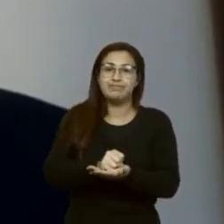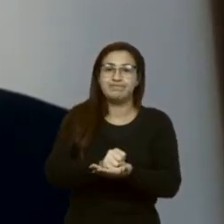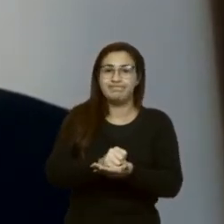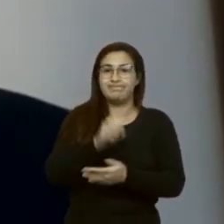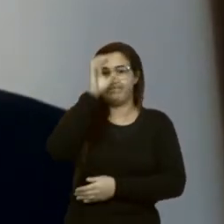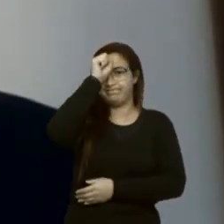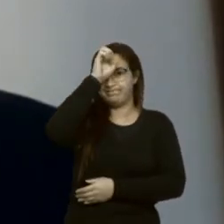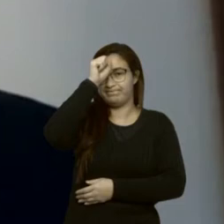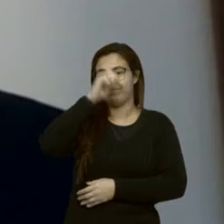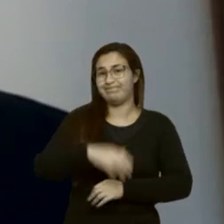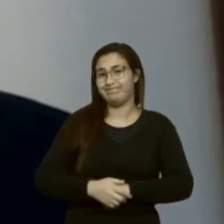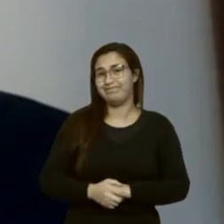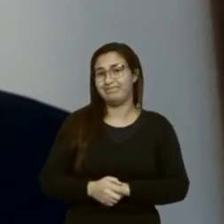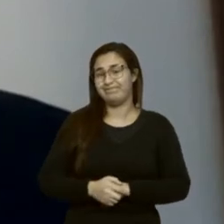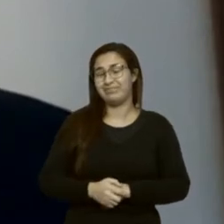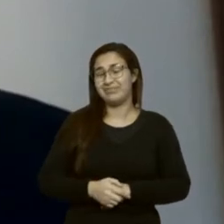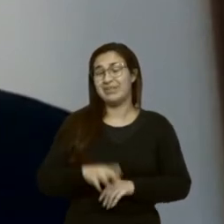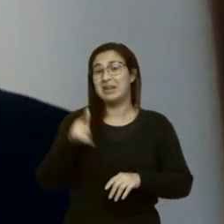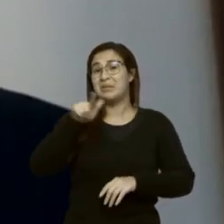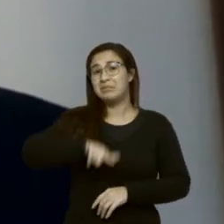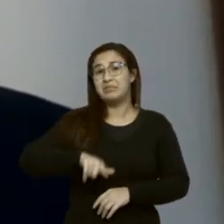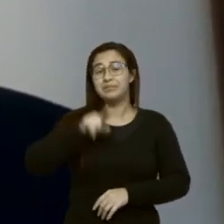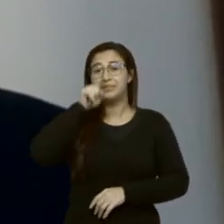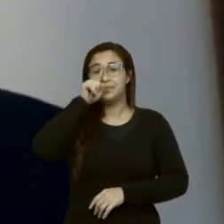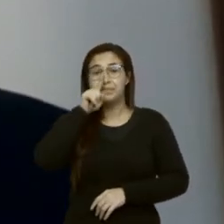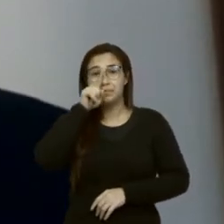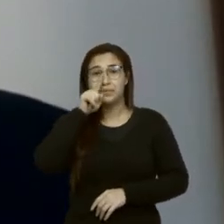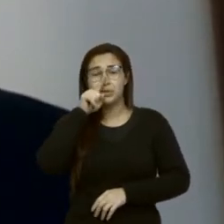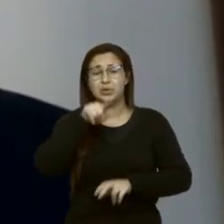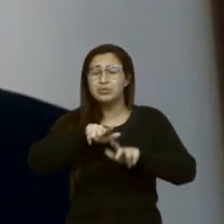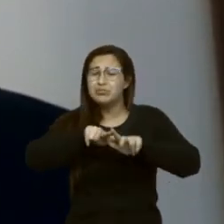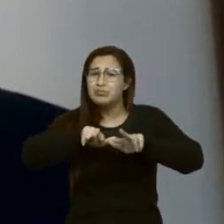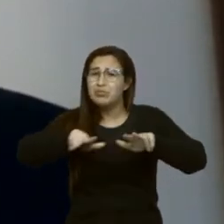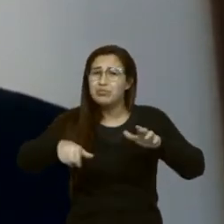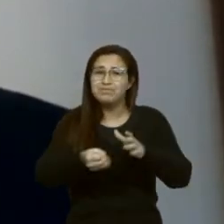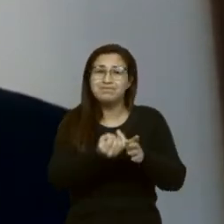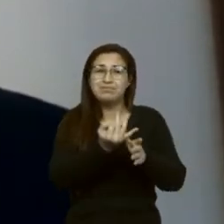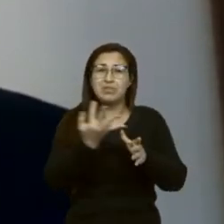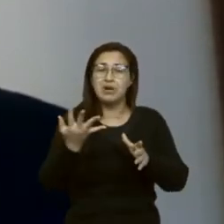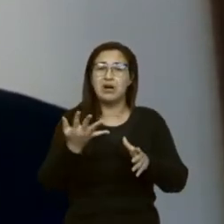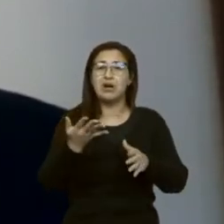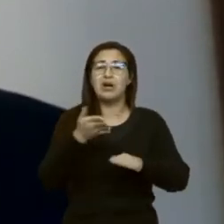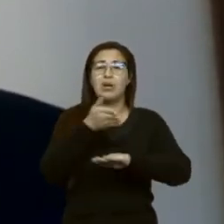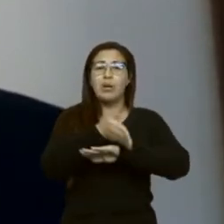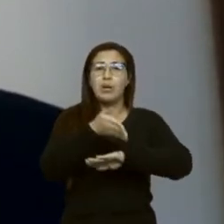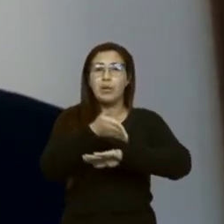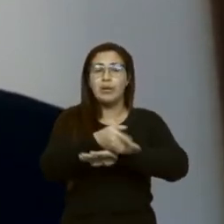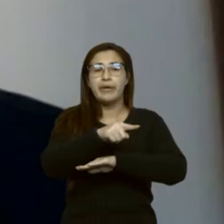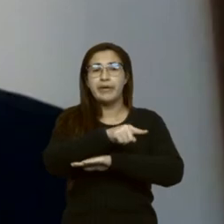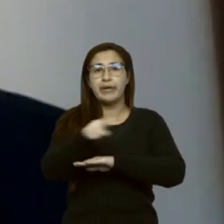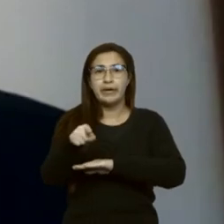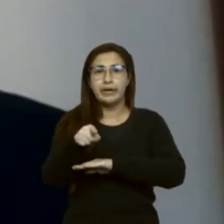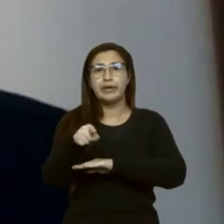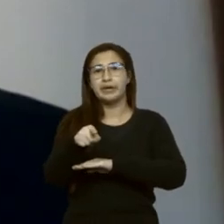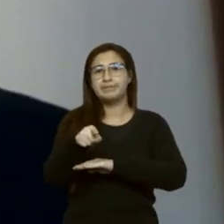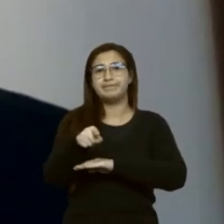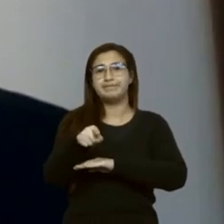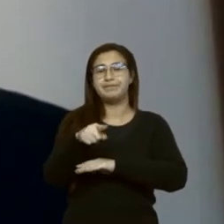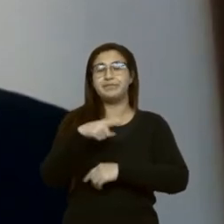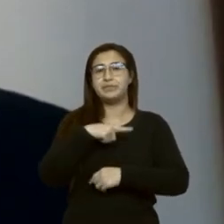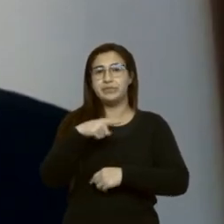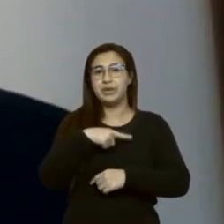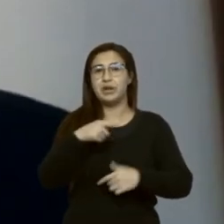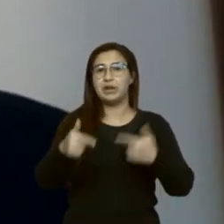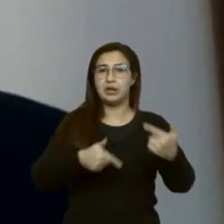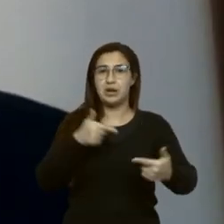que colocam risco em milhares de vagas de aprendizagem atualmente preenchidas em todo